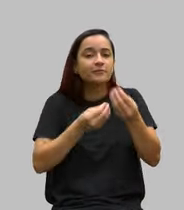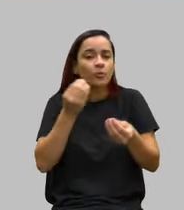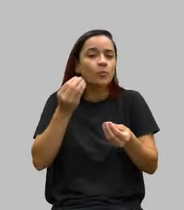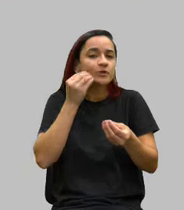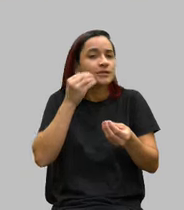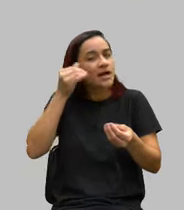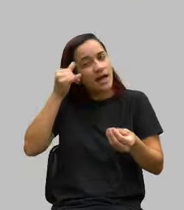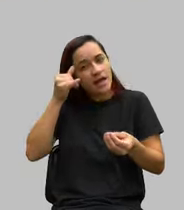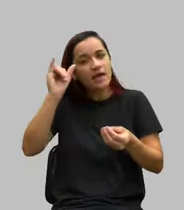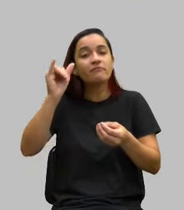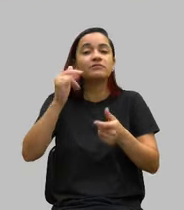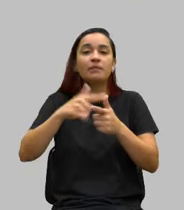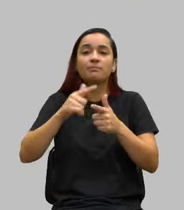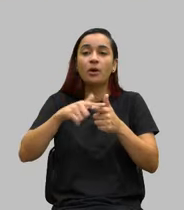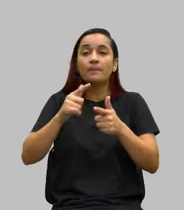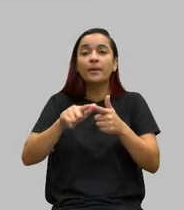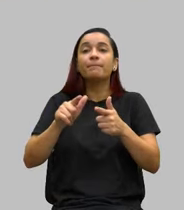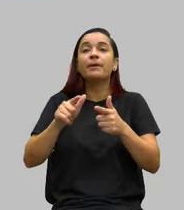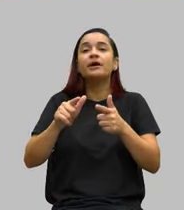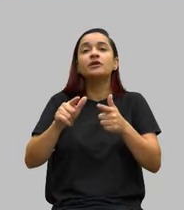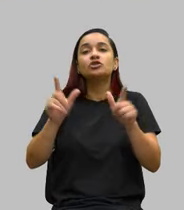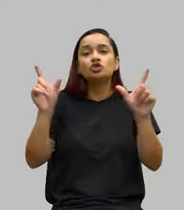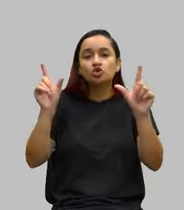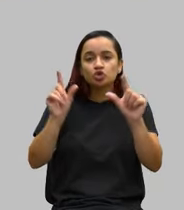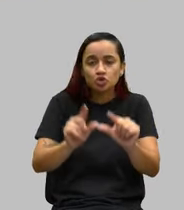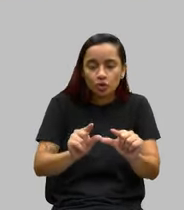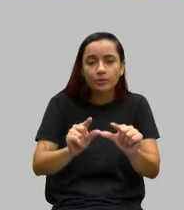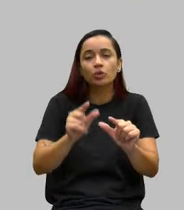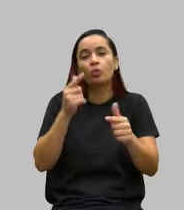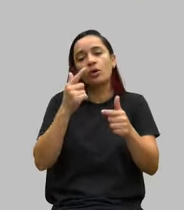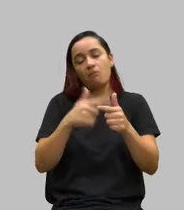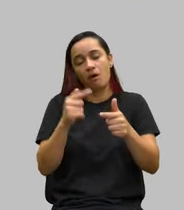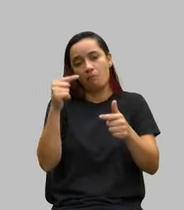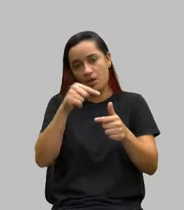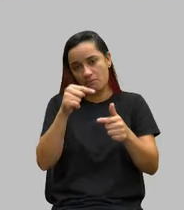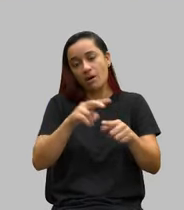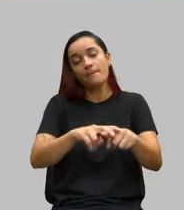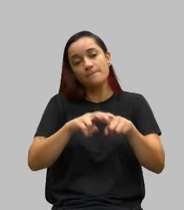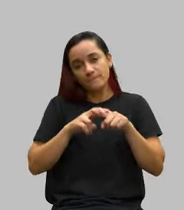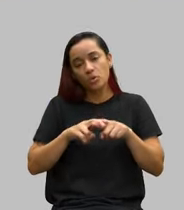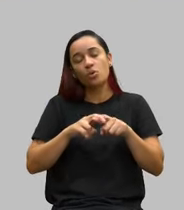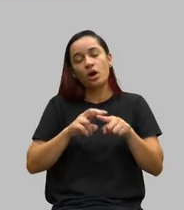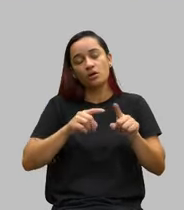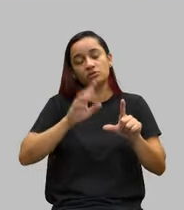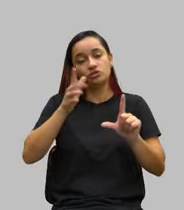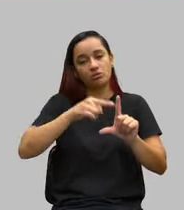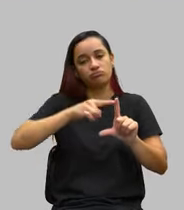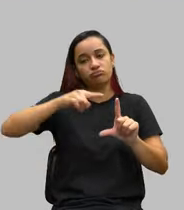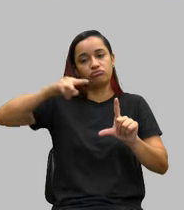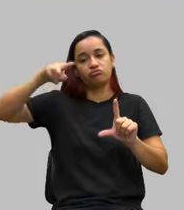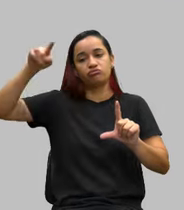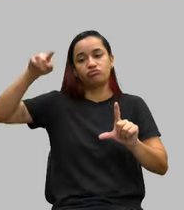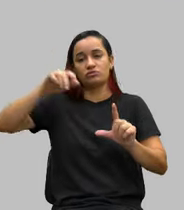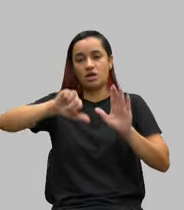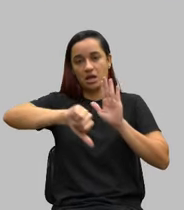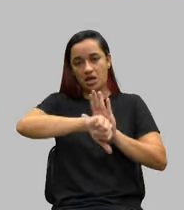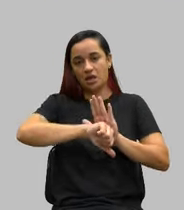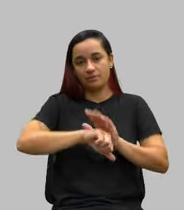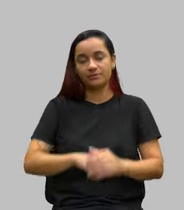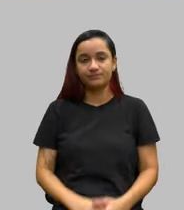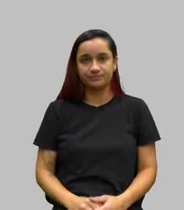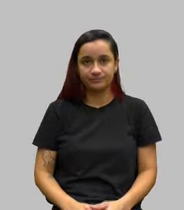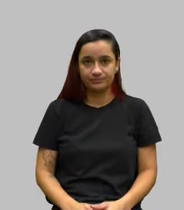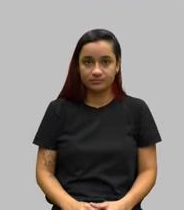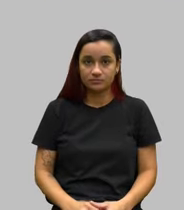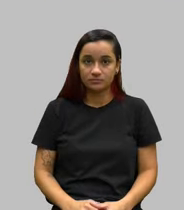situação a situação do Estado no que respeito aos índices de criminalidade nós